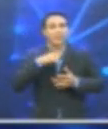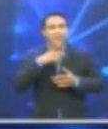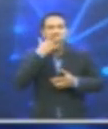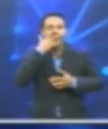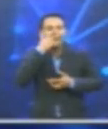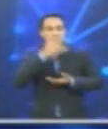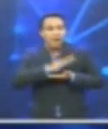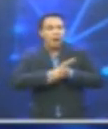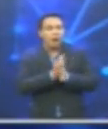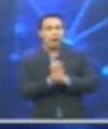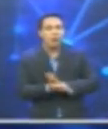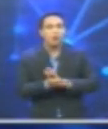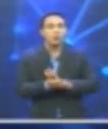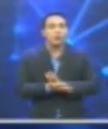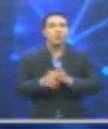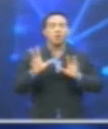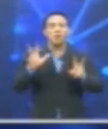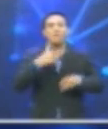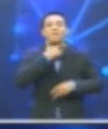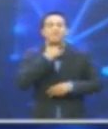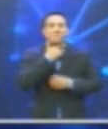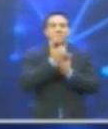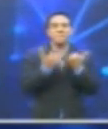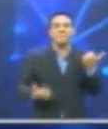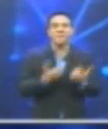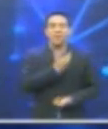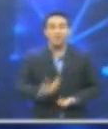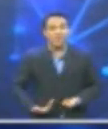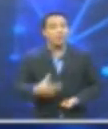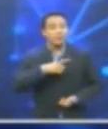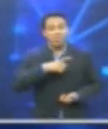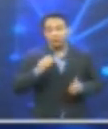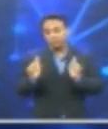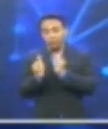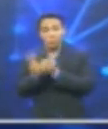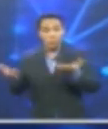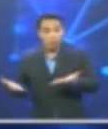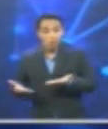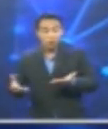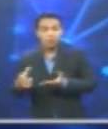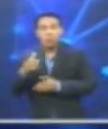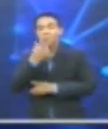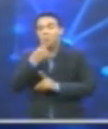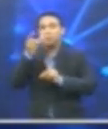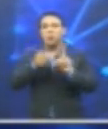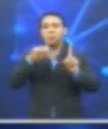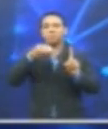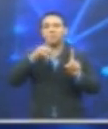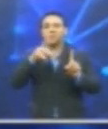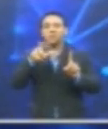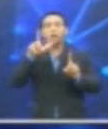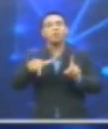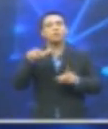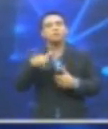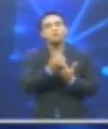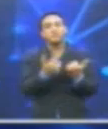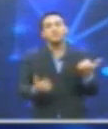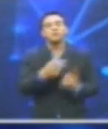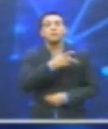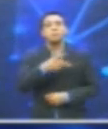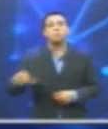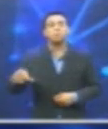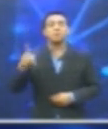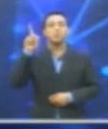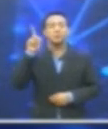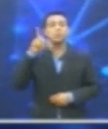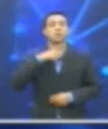de vice-governador. Ele tem ao seu lado um grande amigo dele que chama-se Michel Temer, vice-presidente da República, que mora lá no